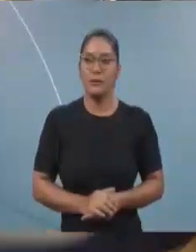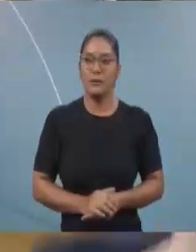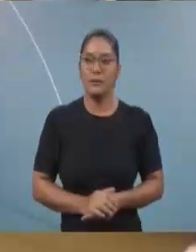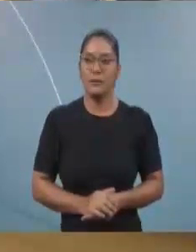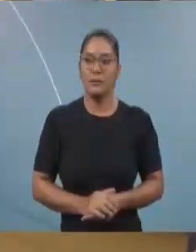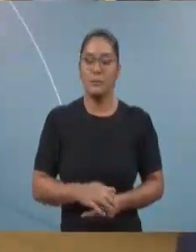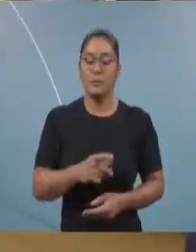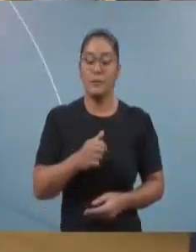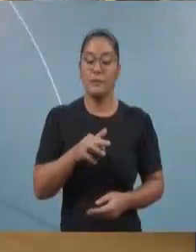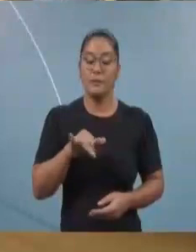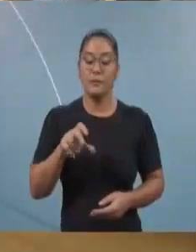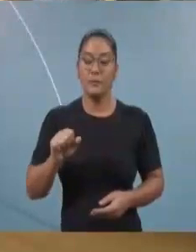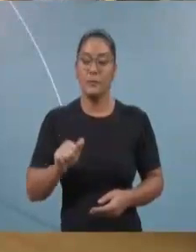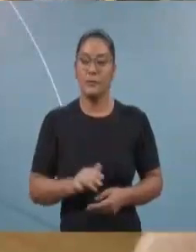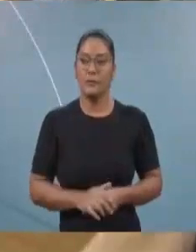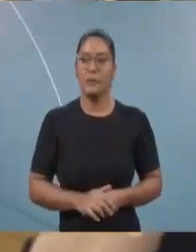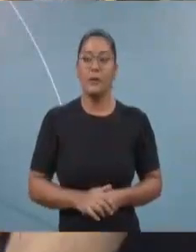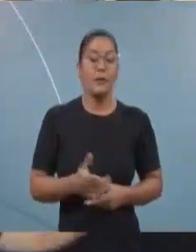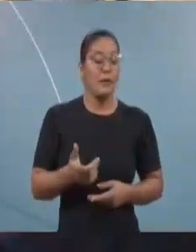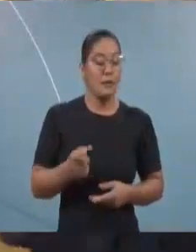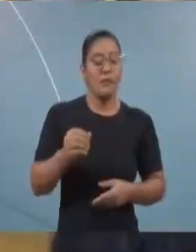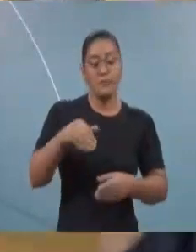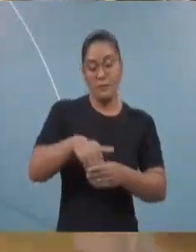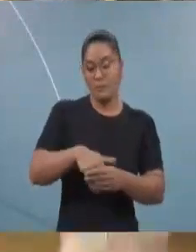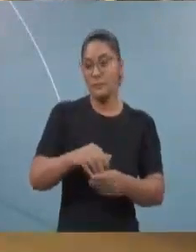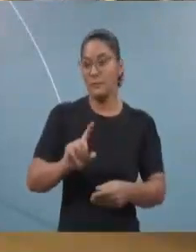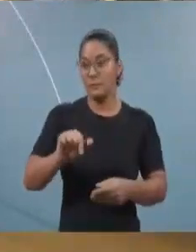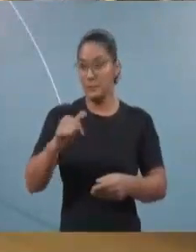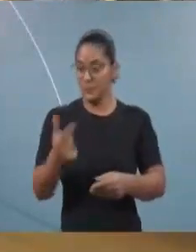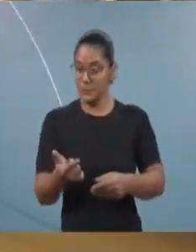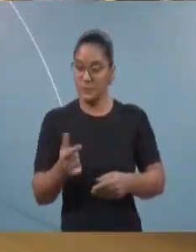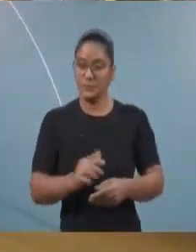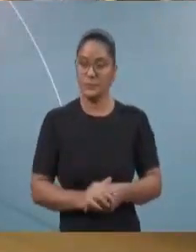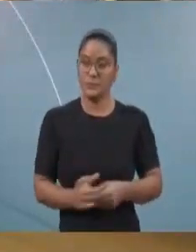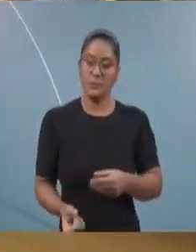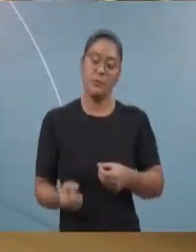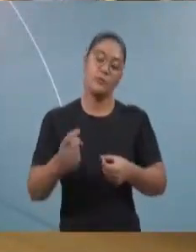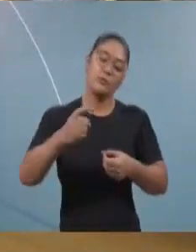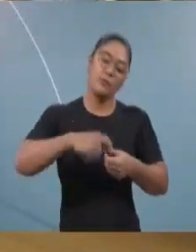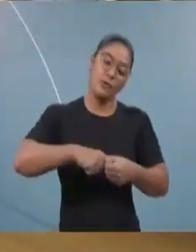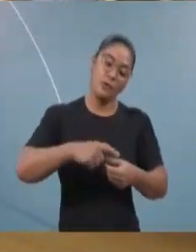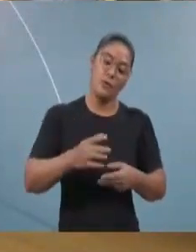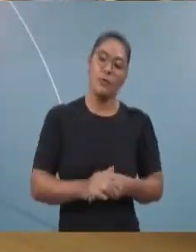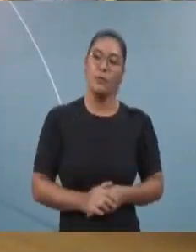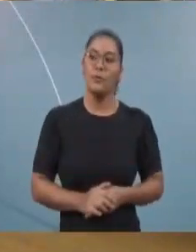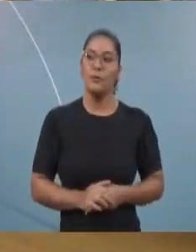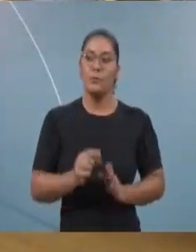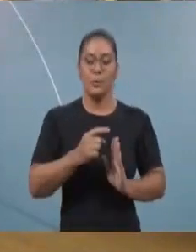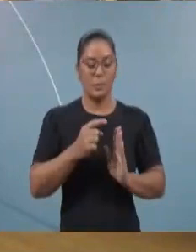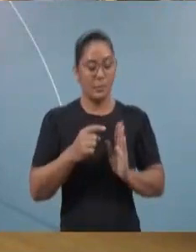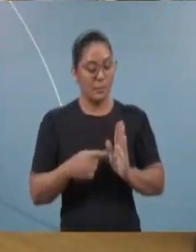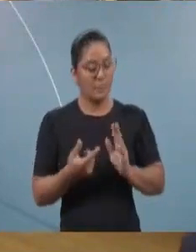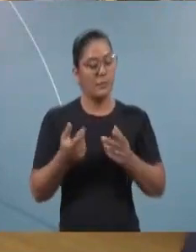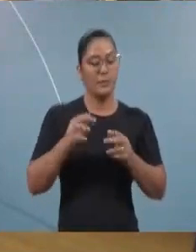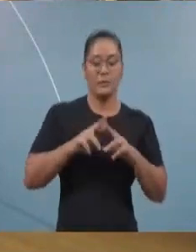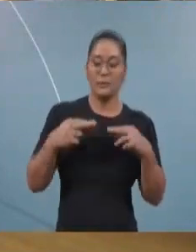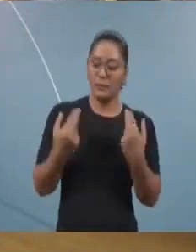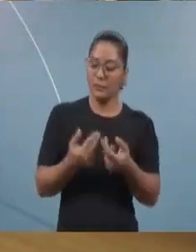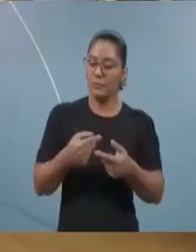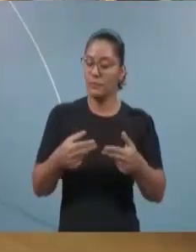preferencialmente as matérias que tem para ser votad e depois a gente chega volta pro rito pro rito da